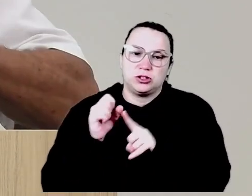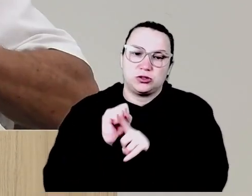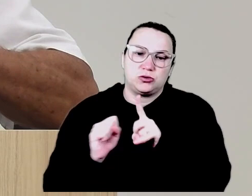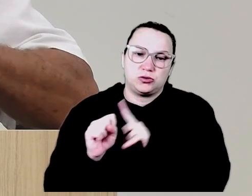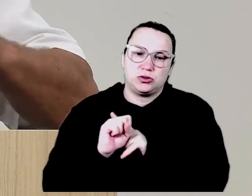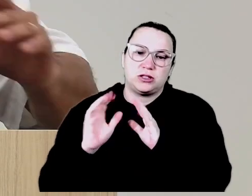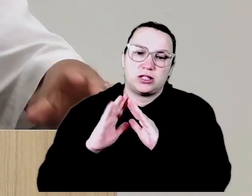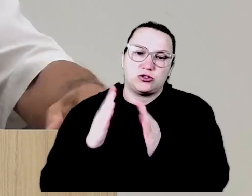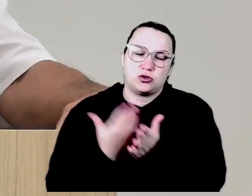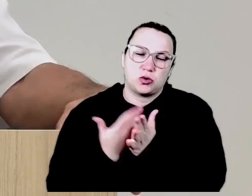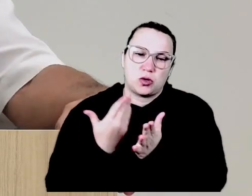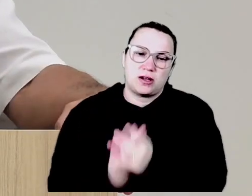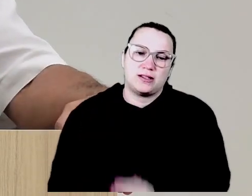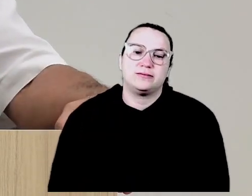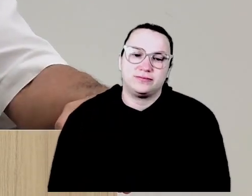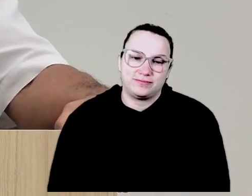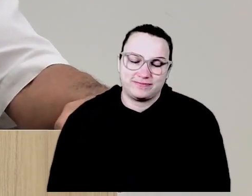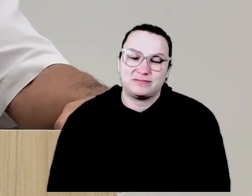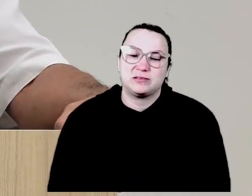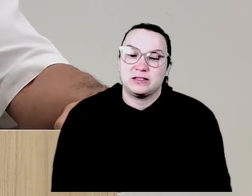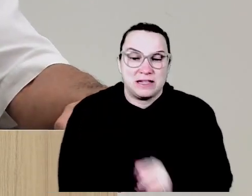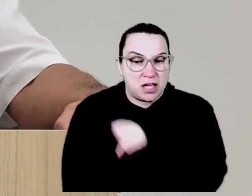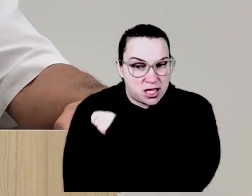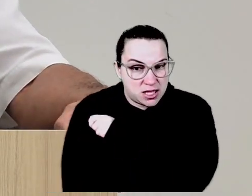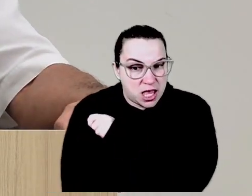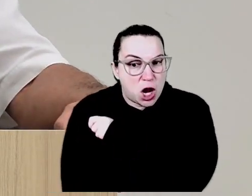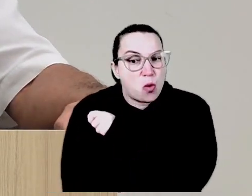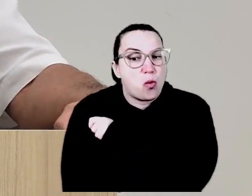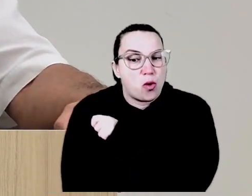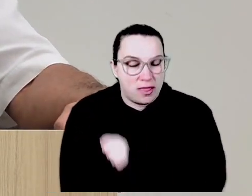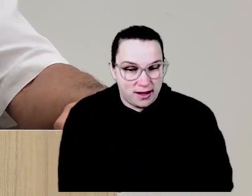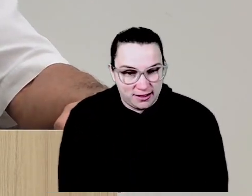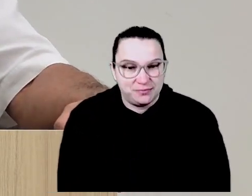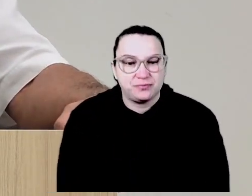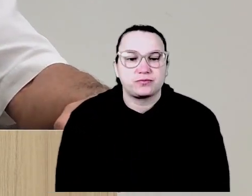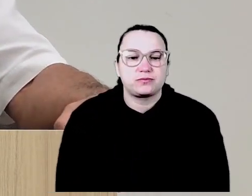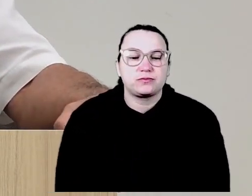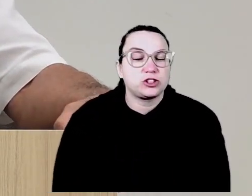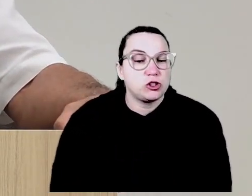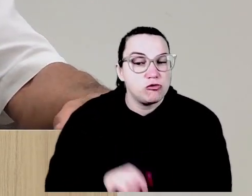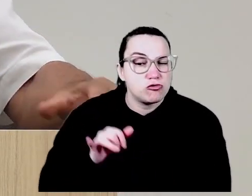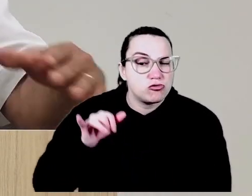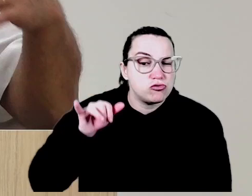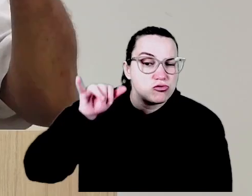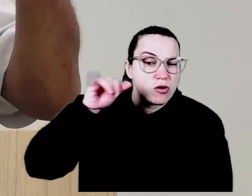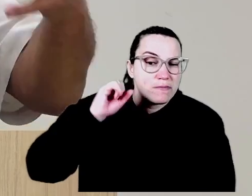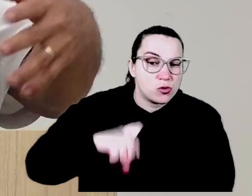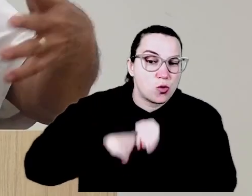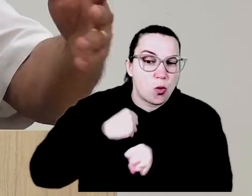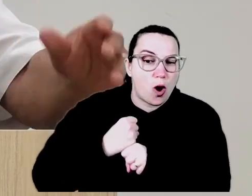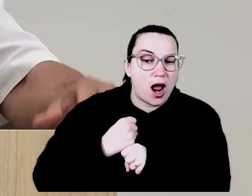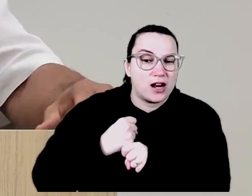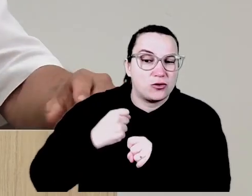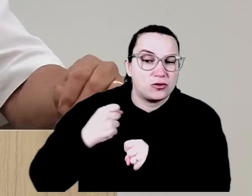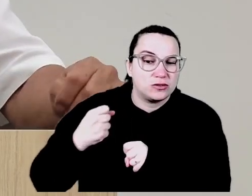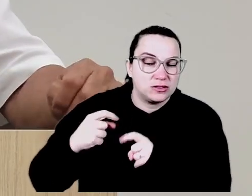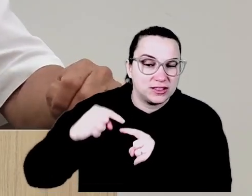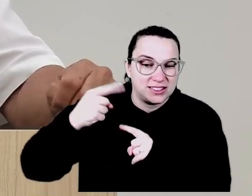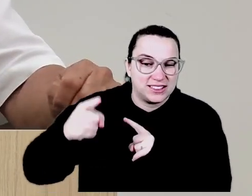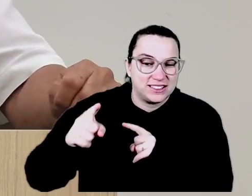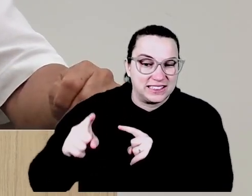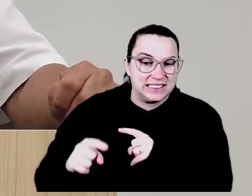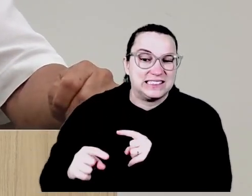nobrecar e essa Luna ela Deverá estar embarcando já para início do ano que vem que tem todo um processo agora